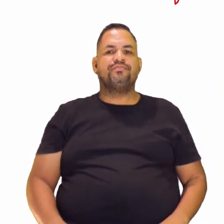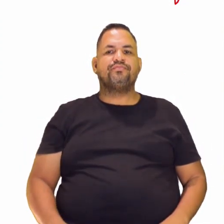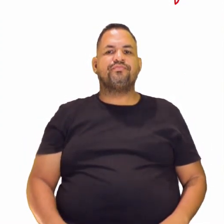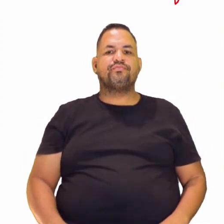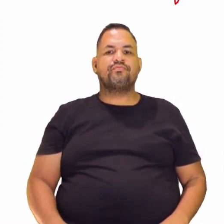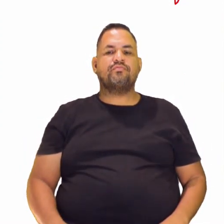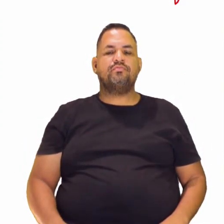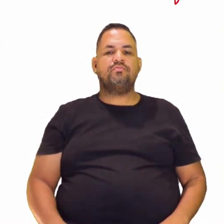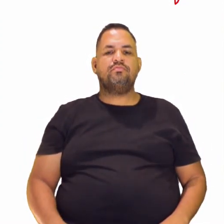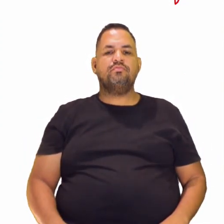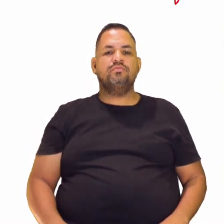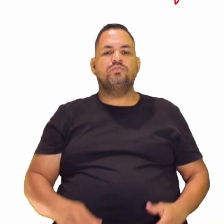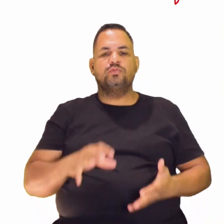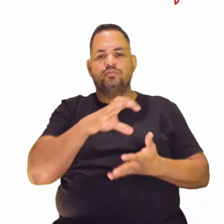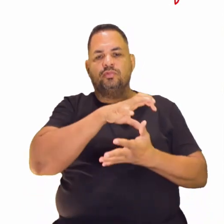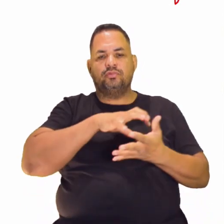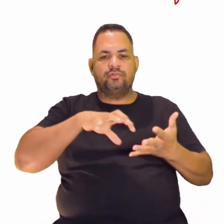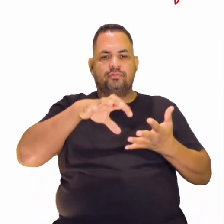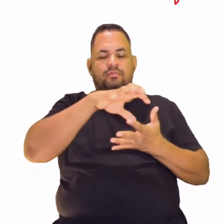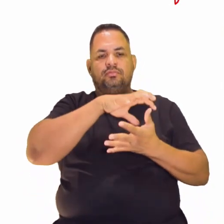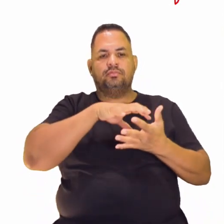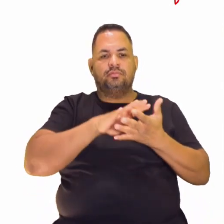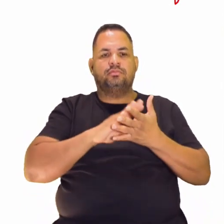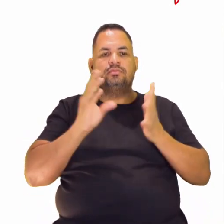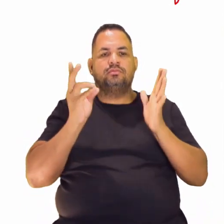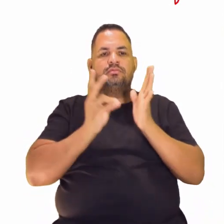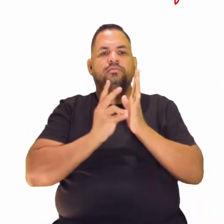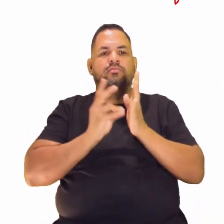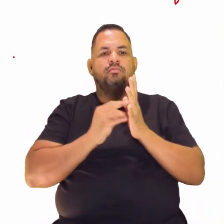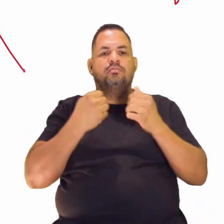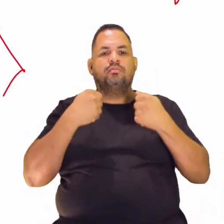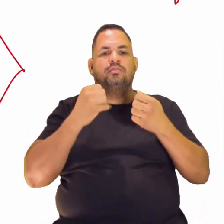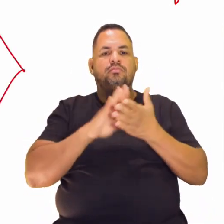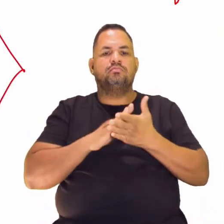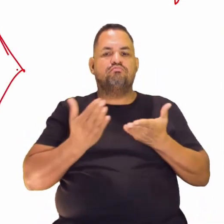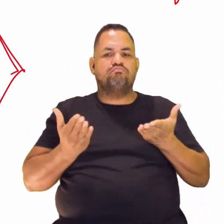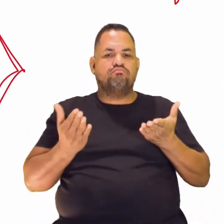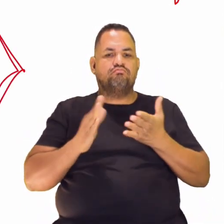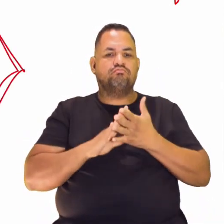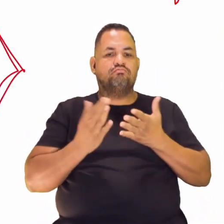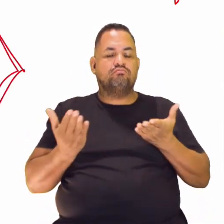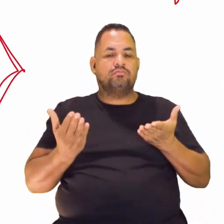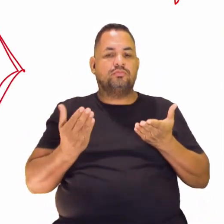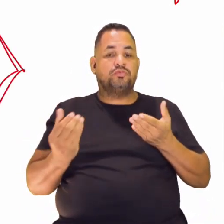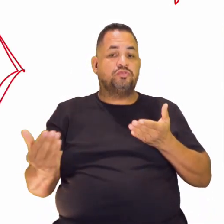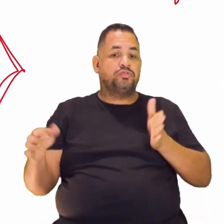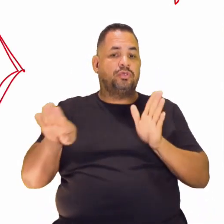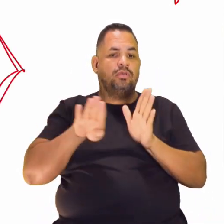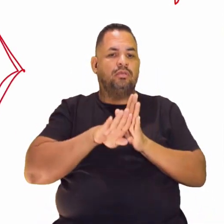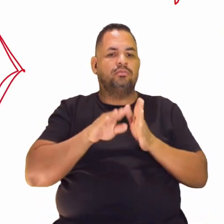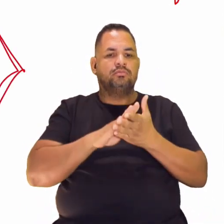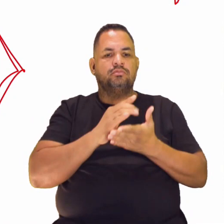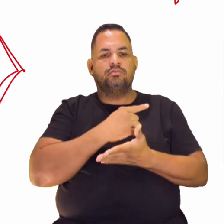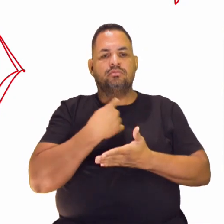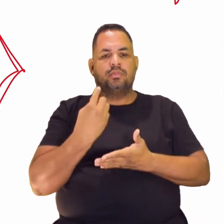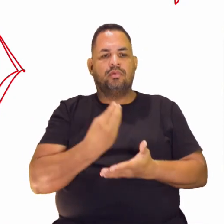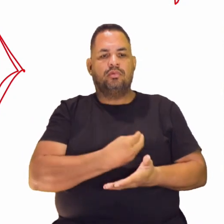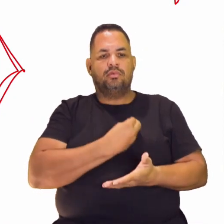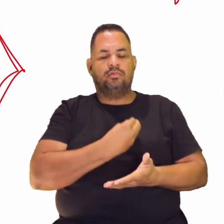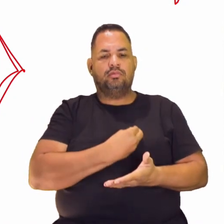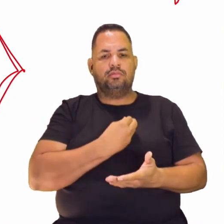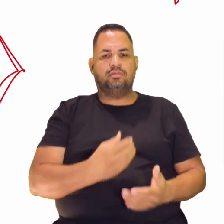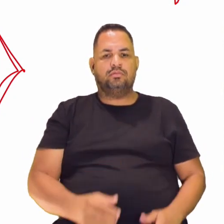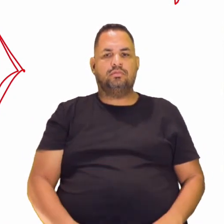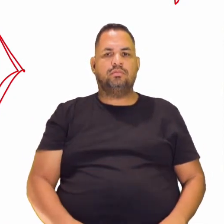das causas indígenas podem chegar até a nossa contemporaneidade, o nosso momento atual